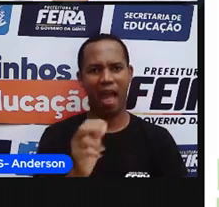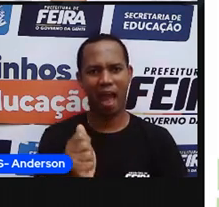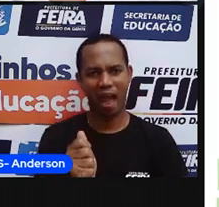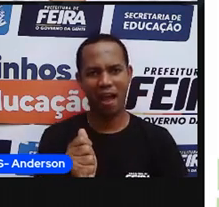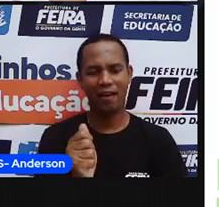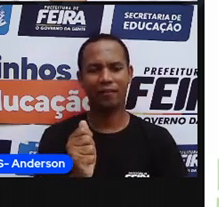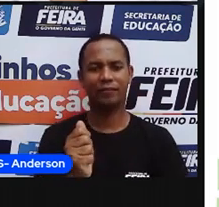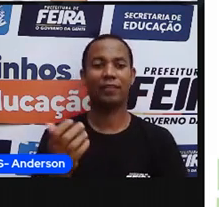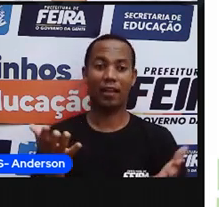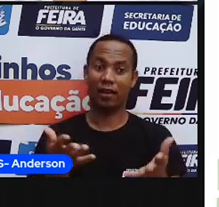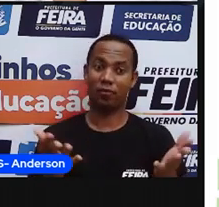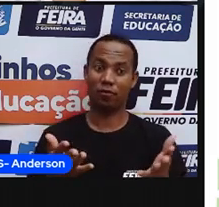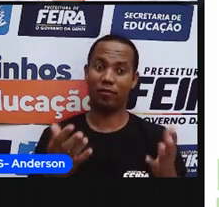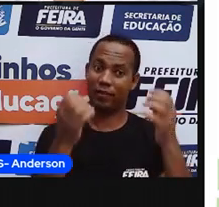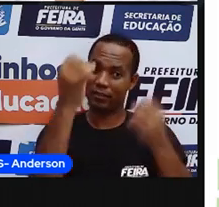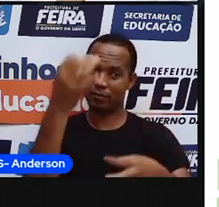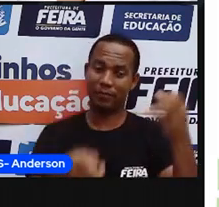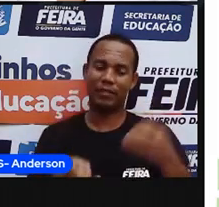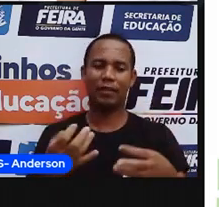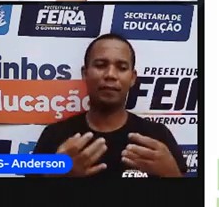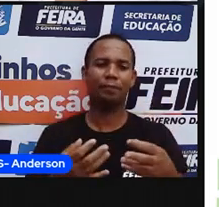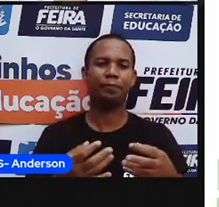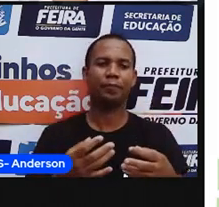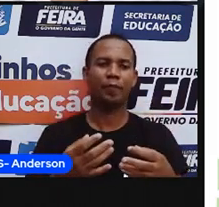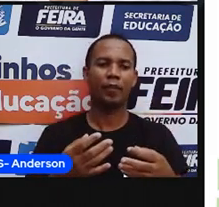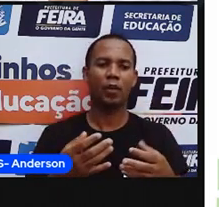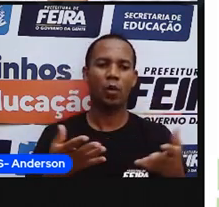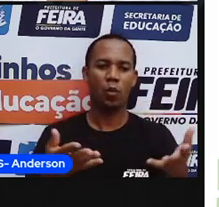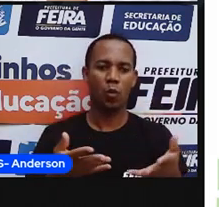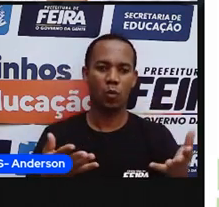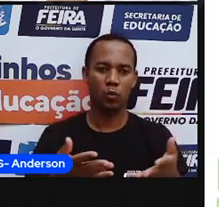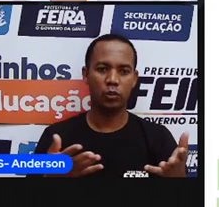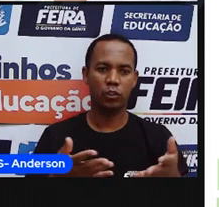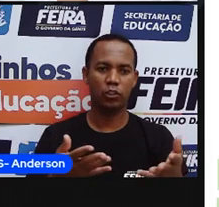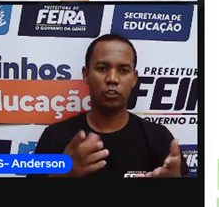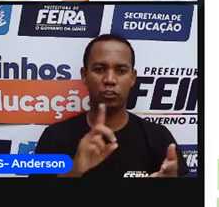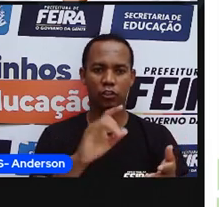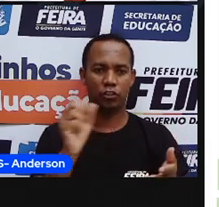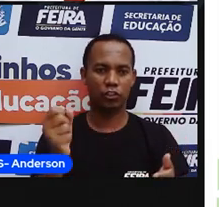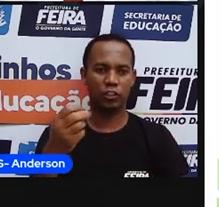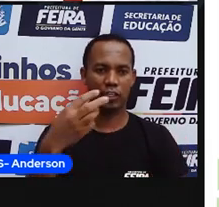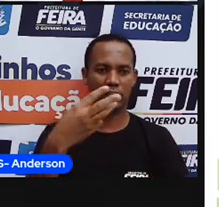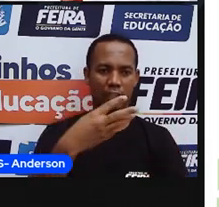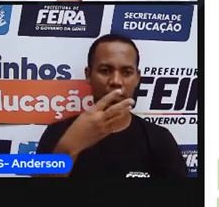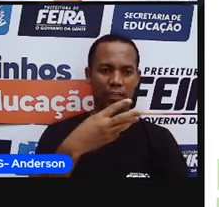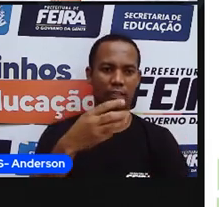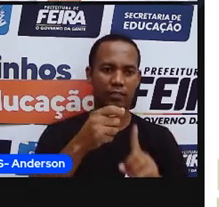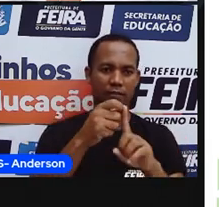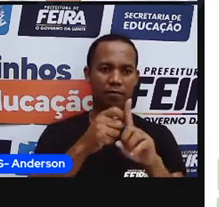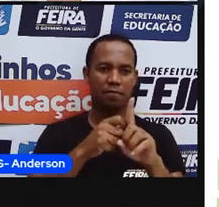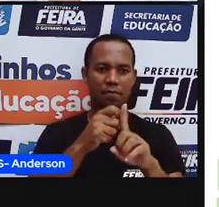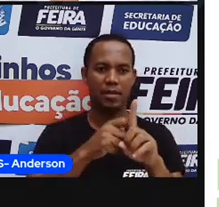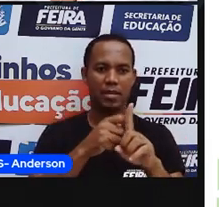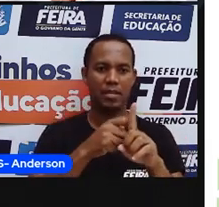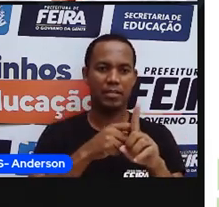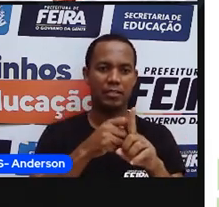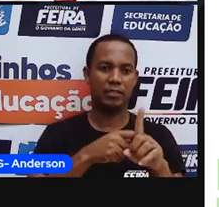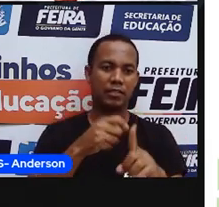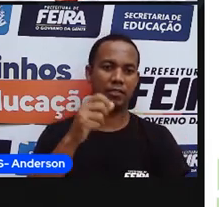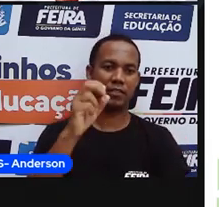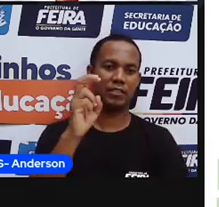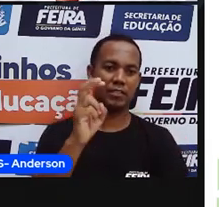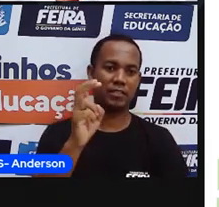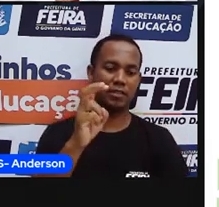de número 29, dia 3 do mês 5, 3 de maio. Qual a nossa área